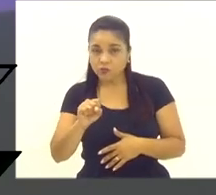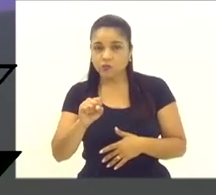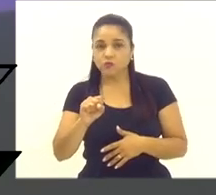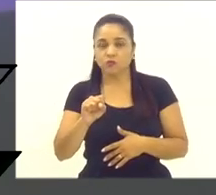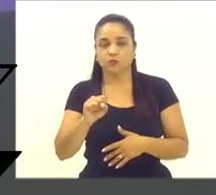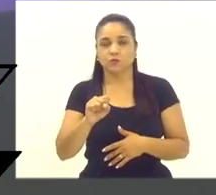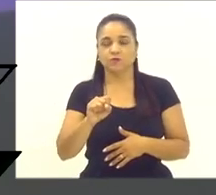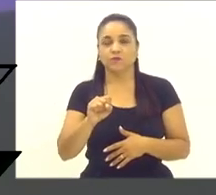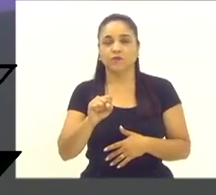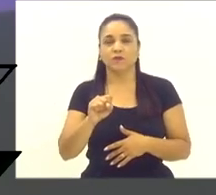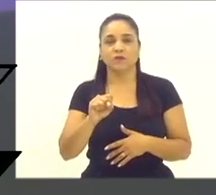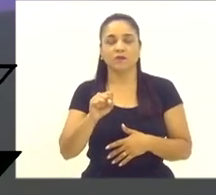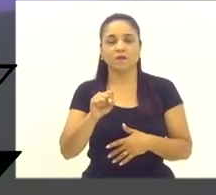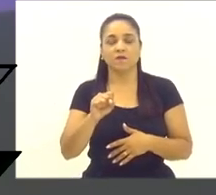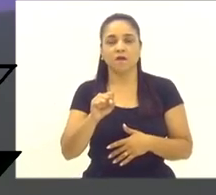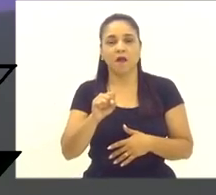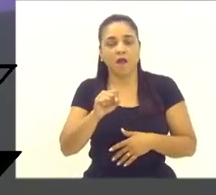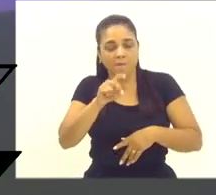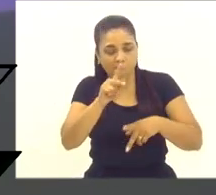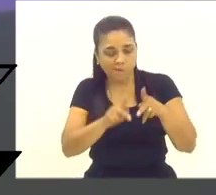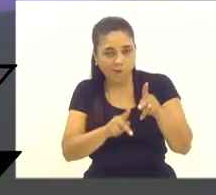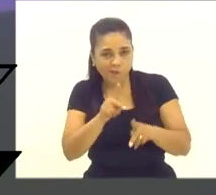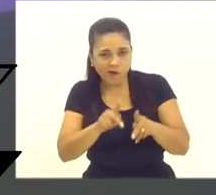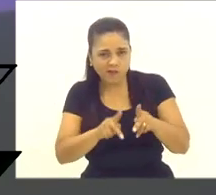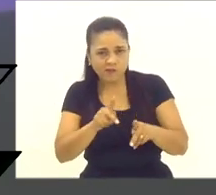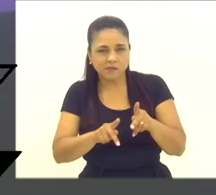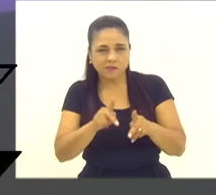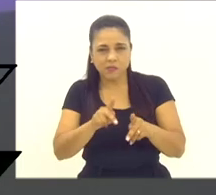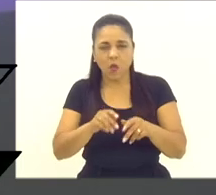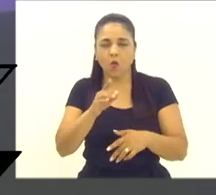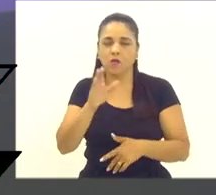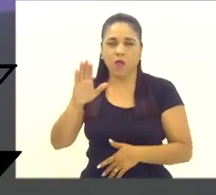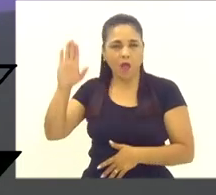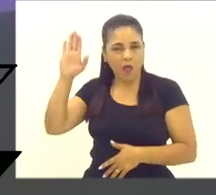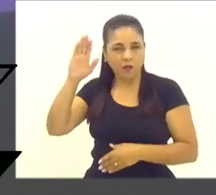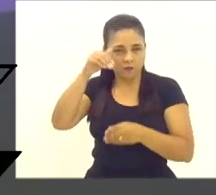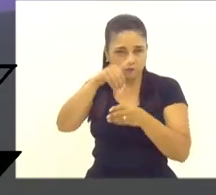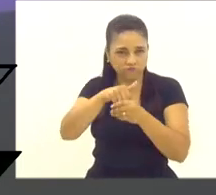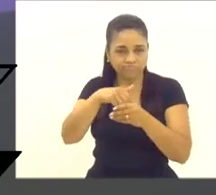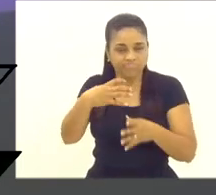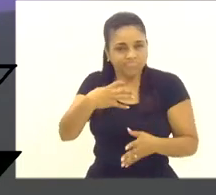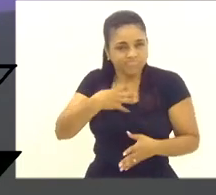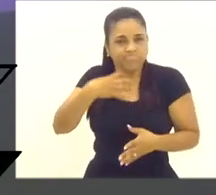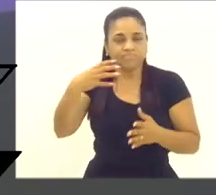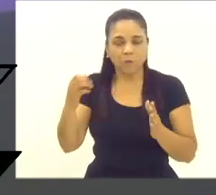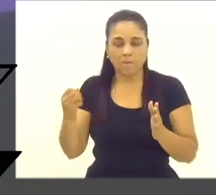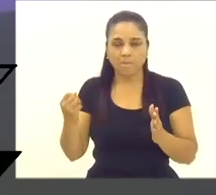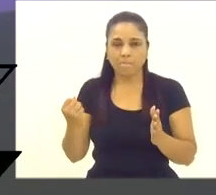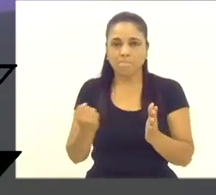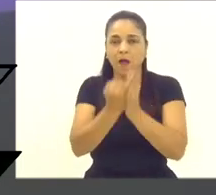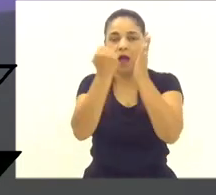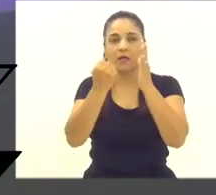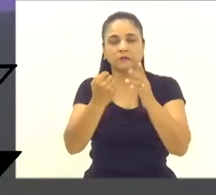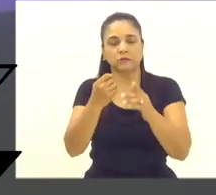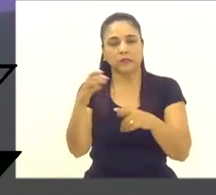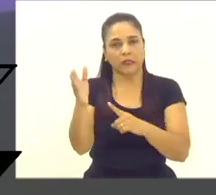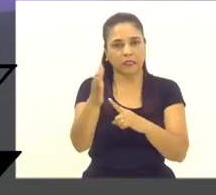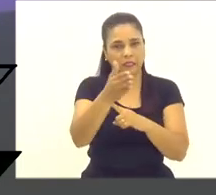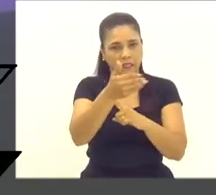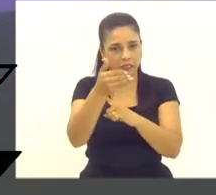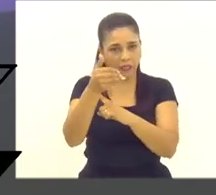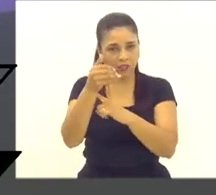o público né e a maioria das candidaturas sentiu o impacto né das tecnologias